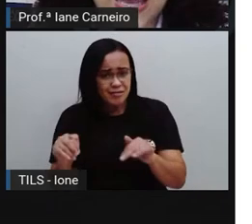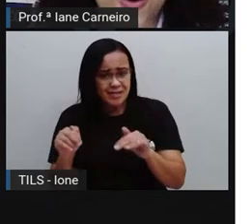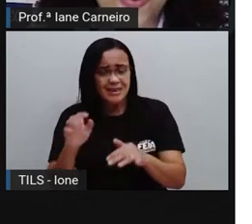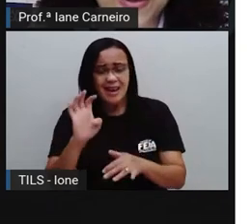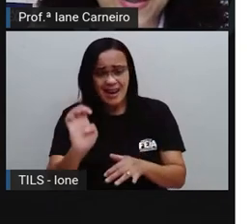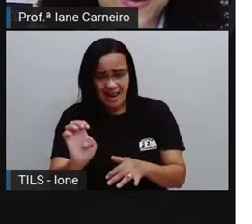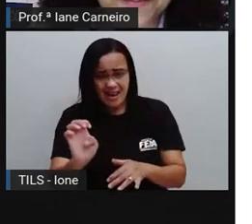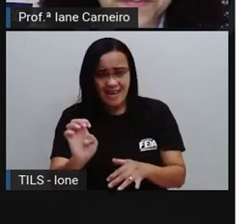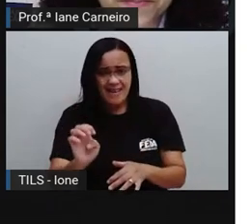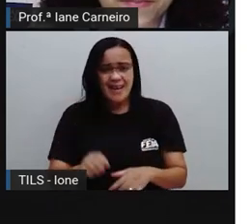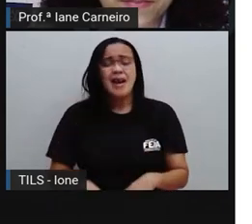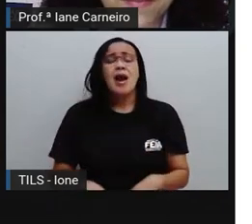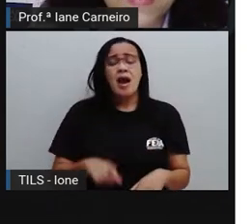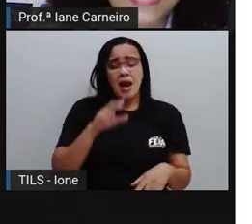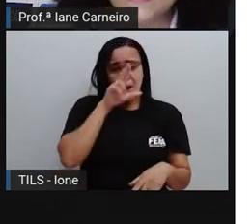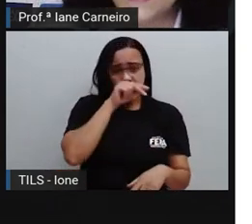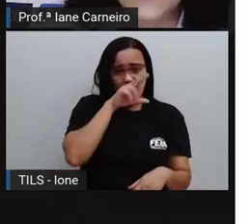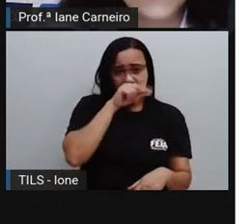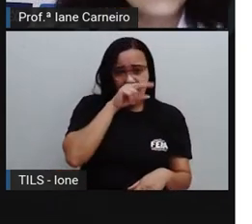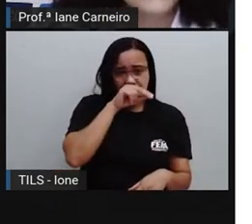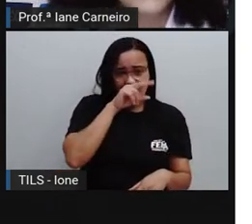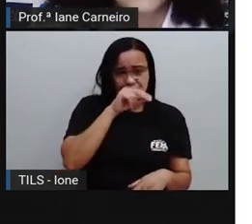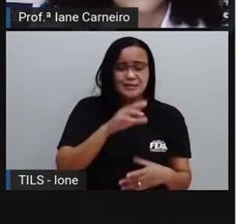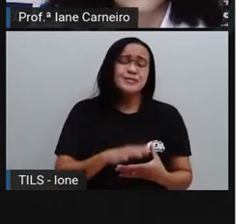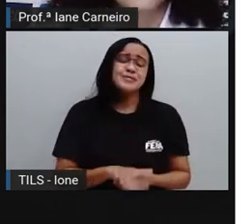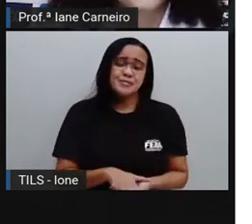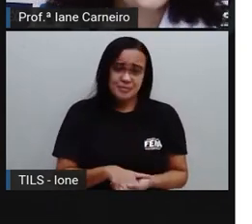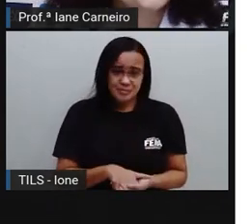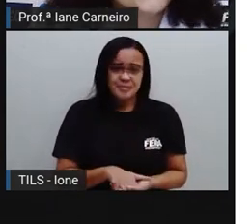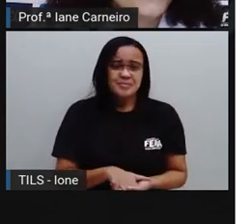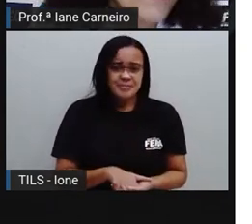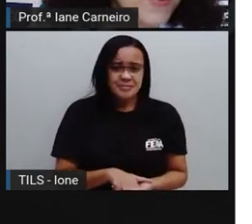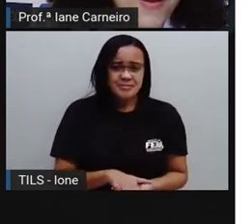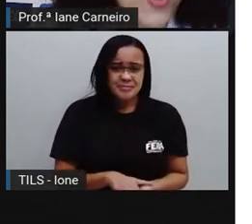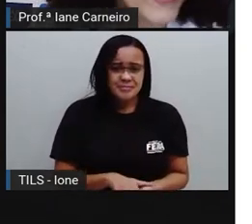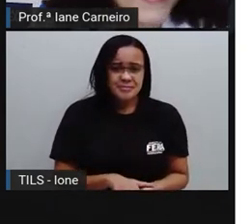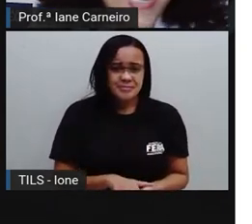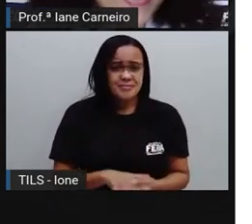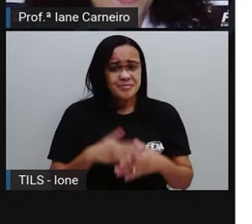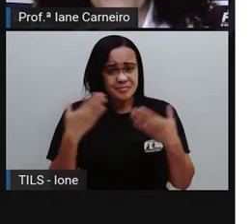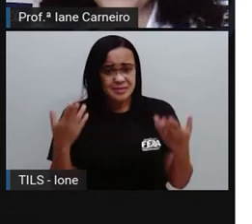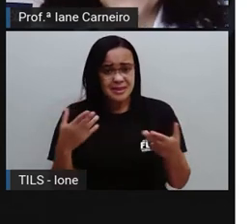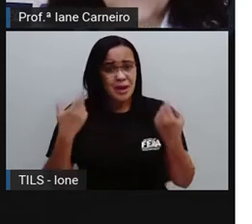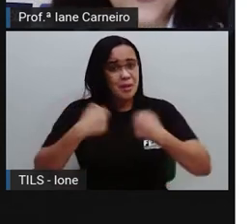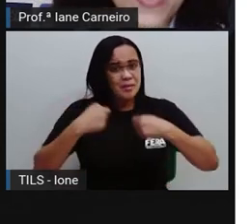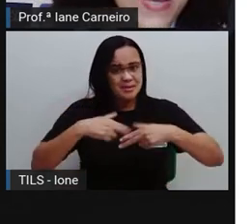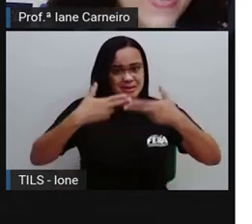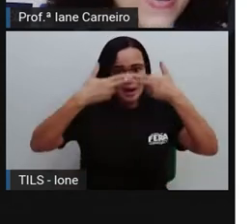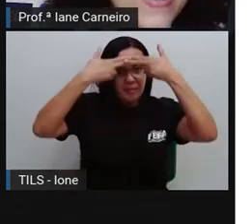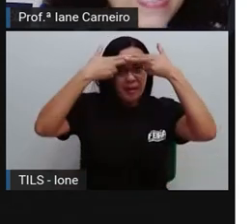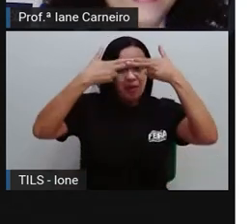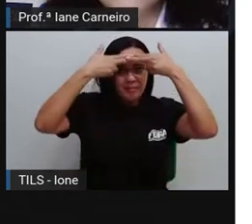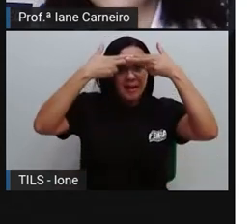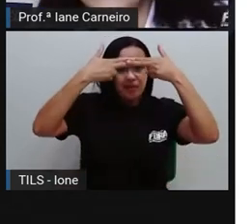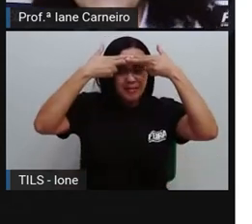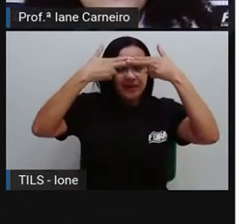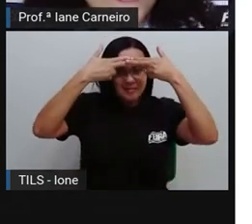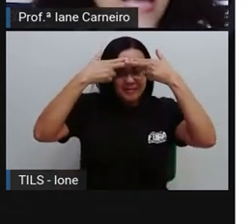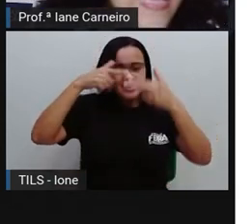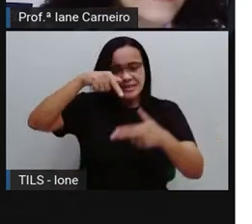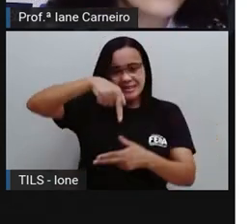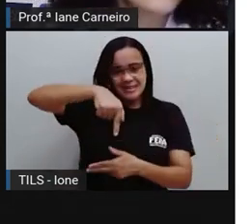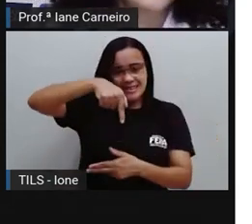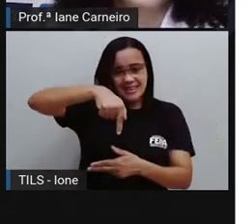Ok como eu e aqui ela quer estão mesmo memorizado né como é que serve o que né